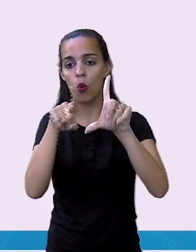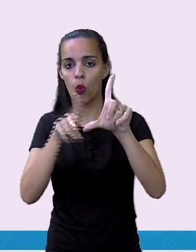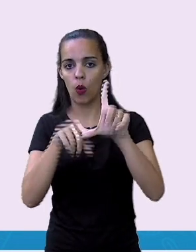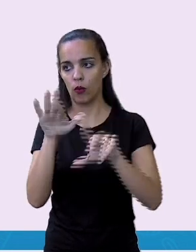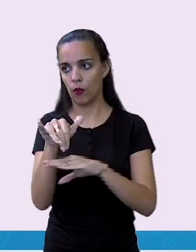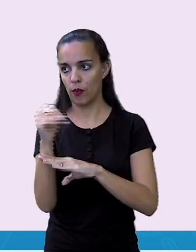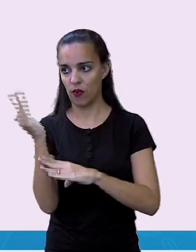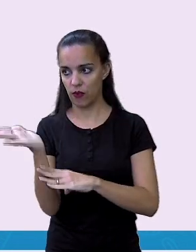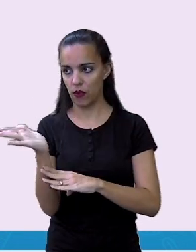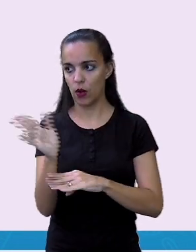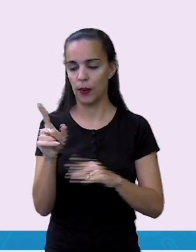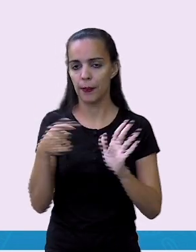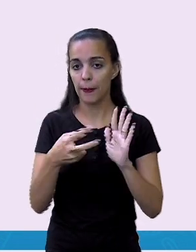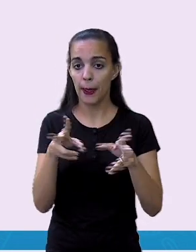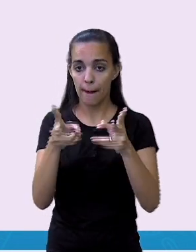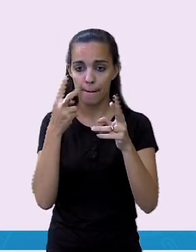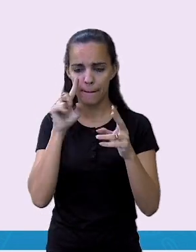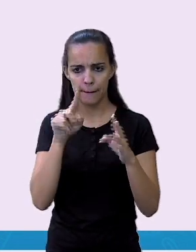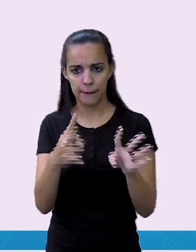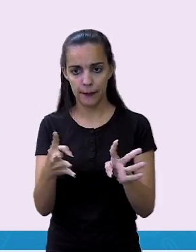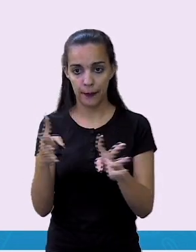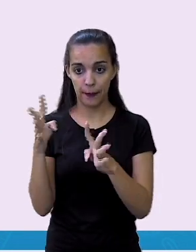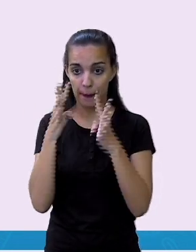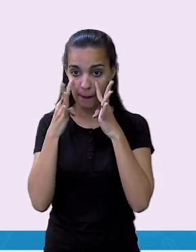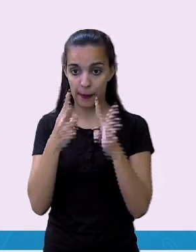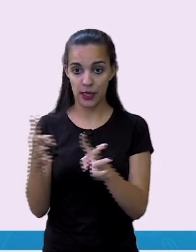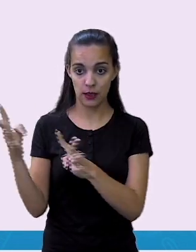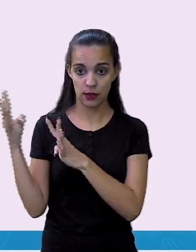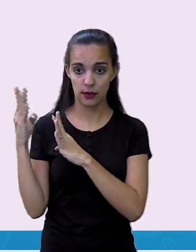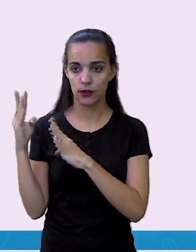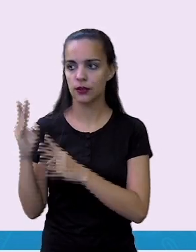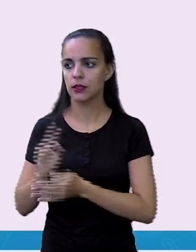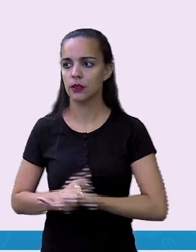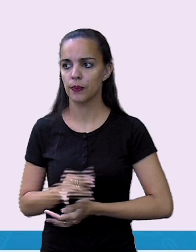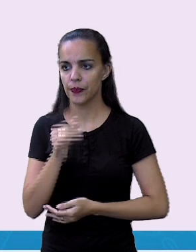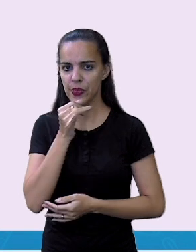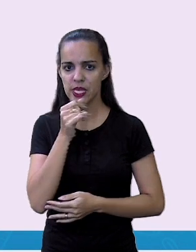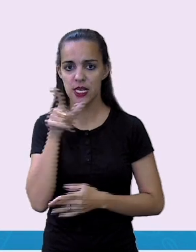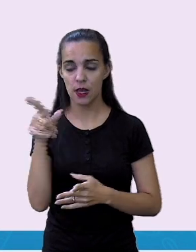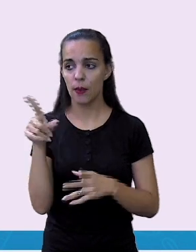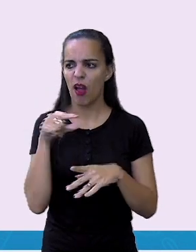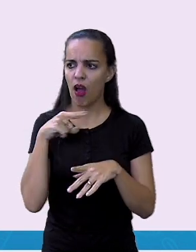prestem bastante atenção. Aqui eu tenho os ângulos